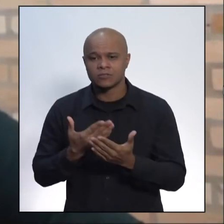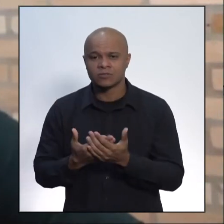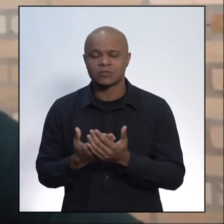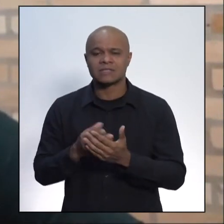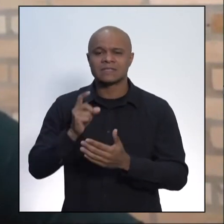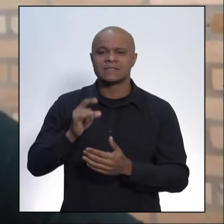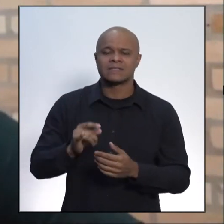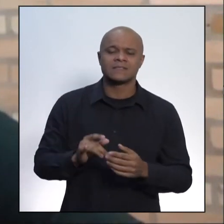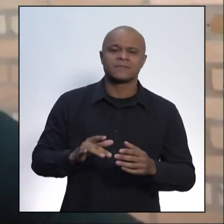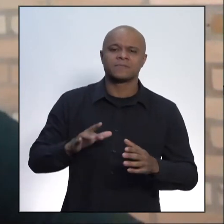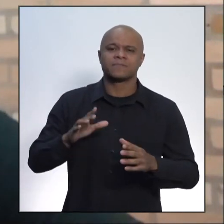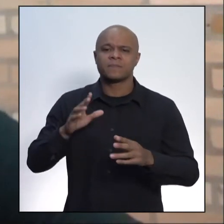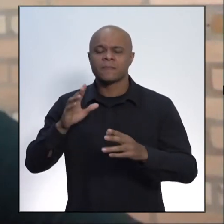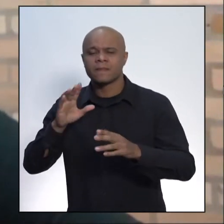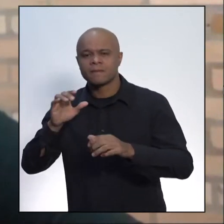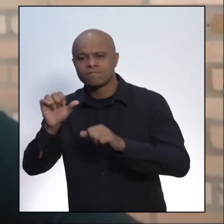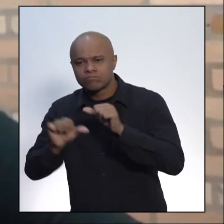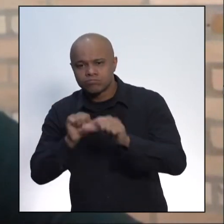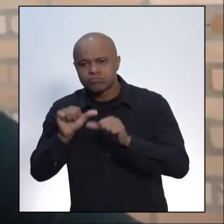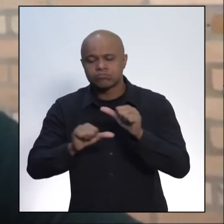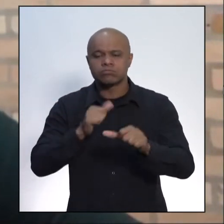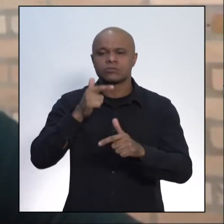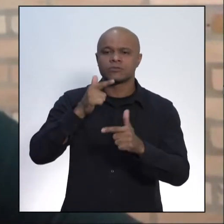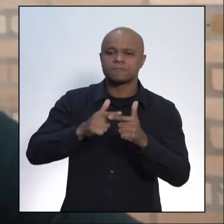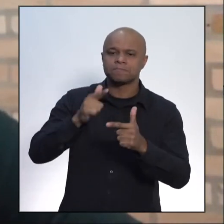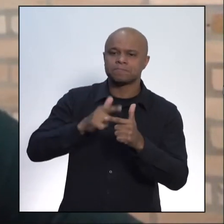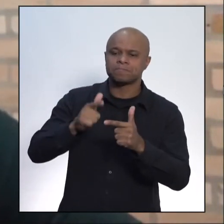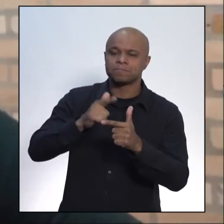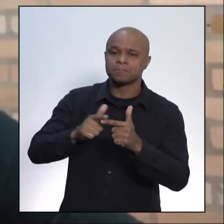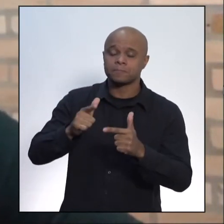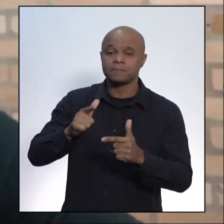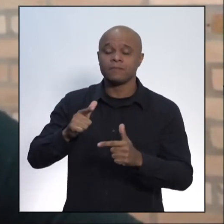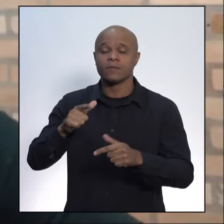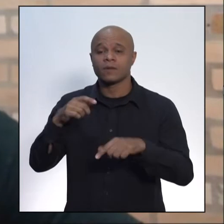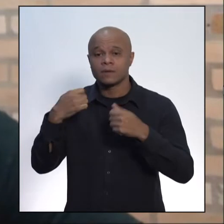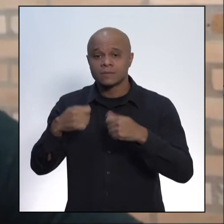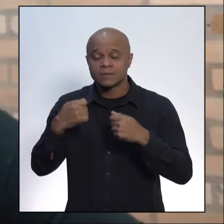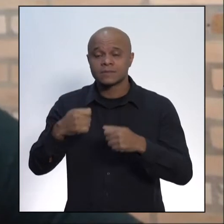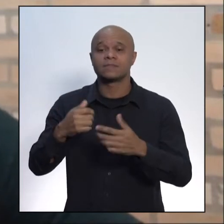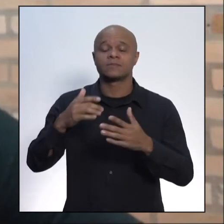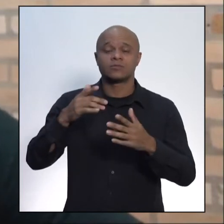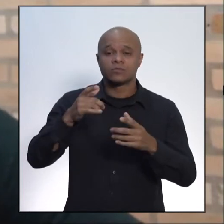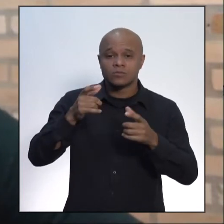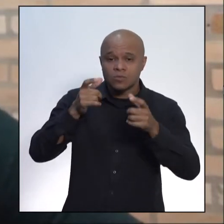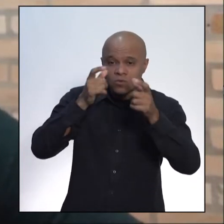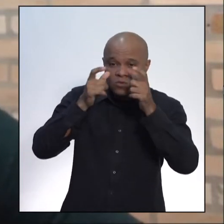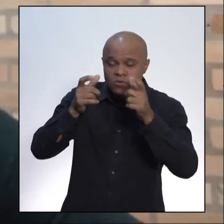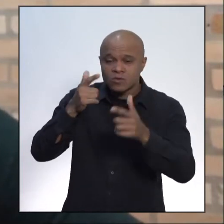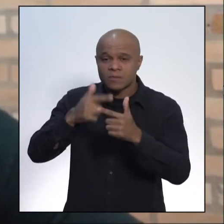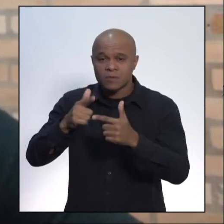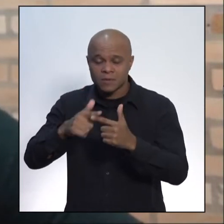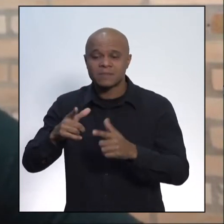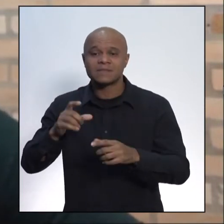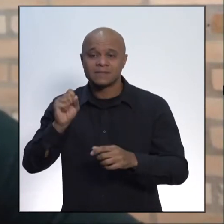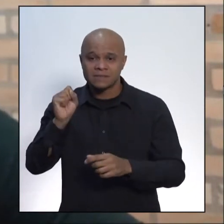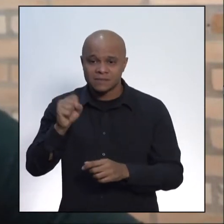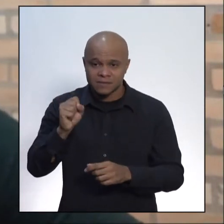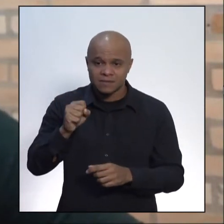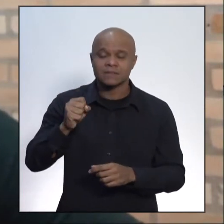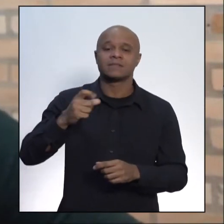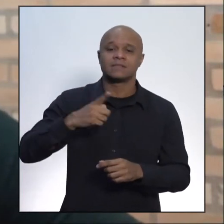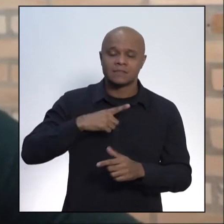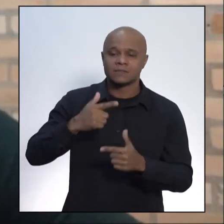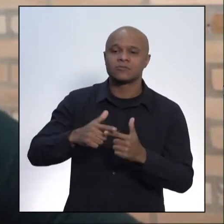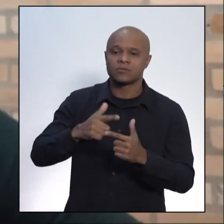se a gente reportar para transferir o problema para a gestão, nós temos um problema. É importante que a gente compartilhe